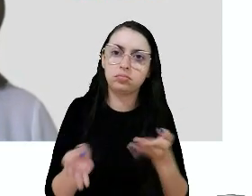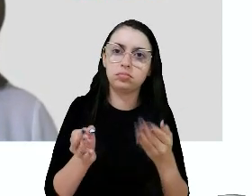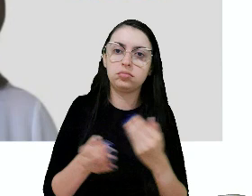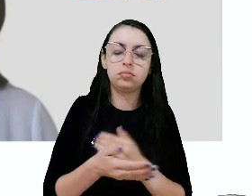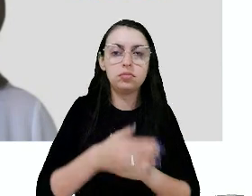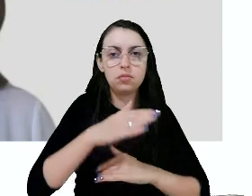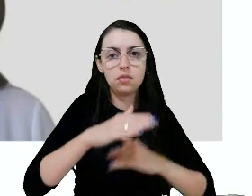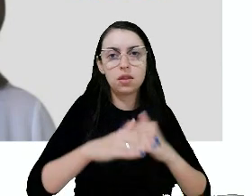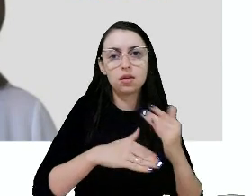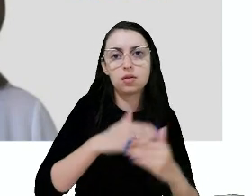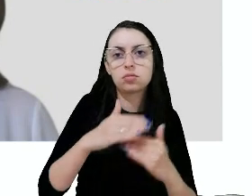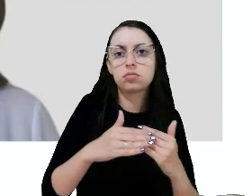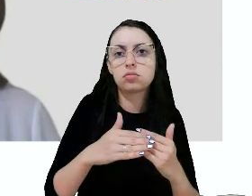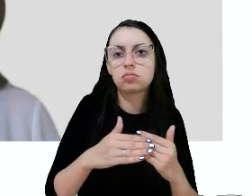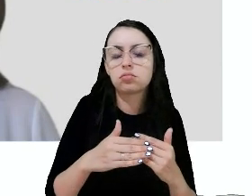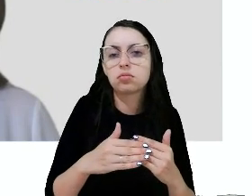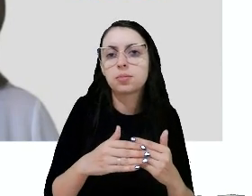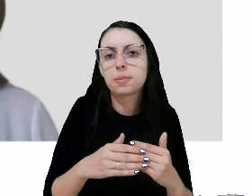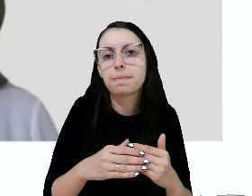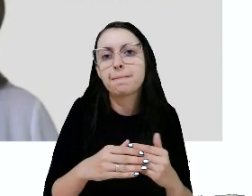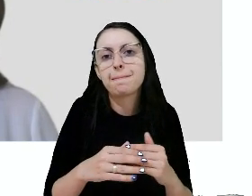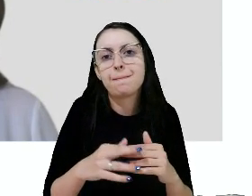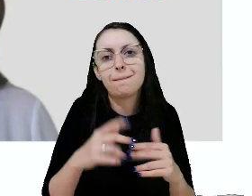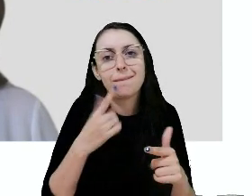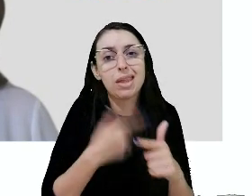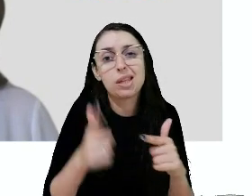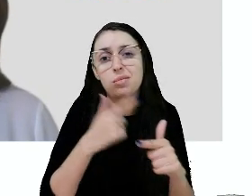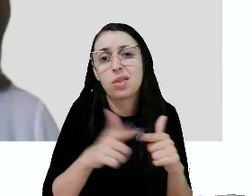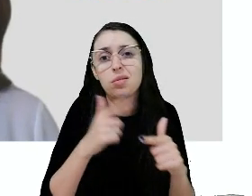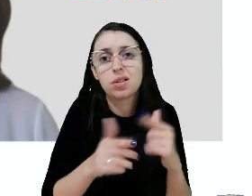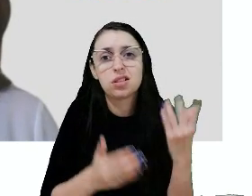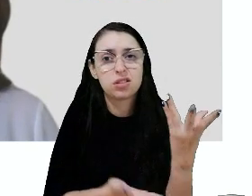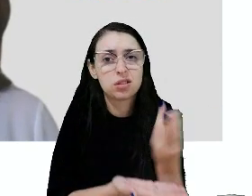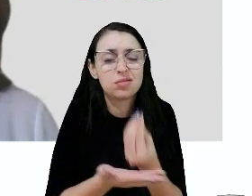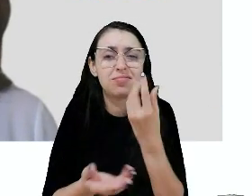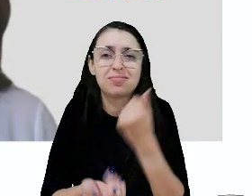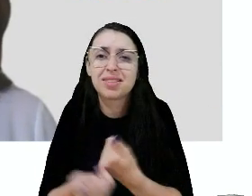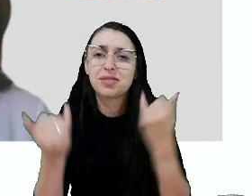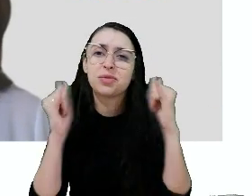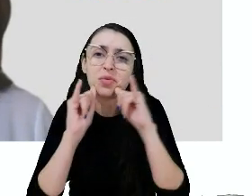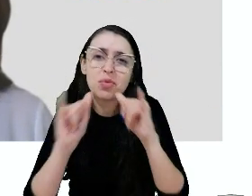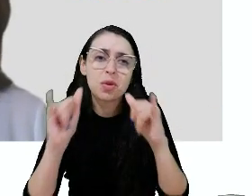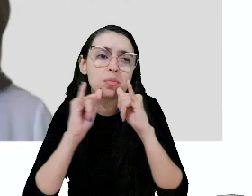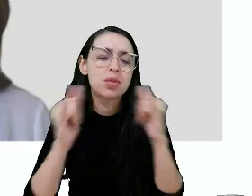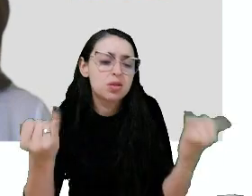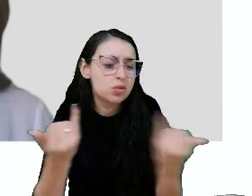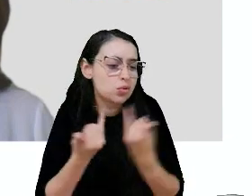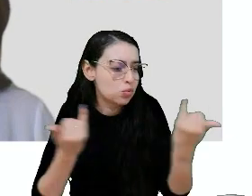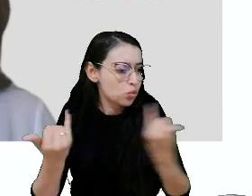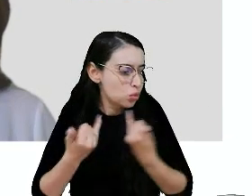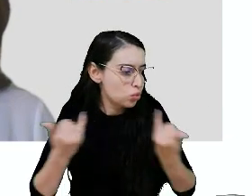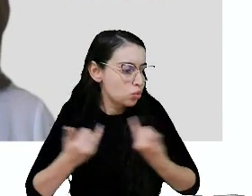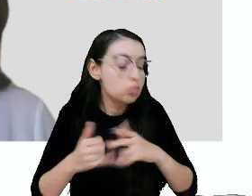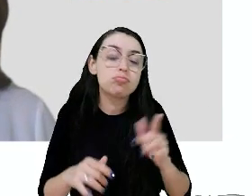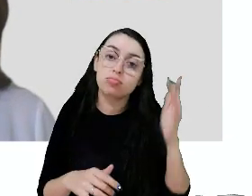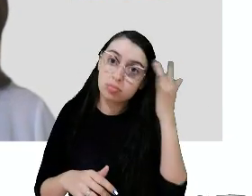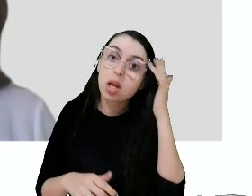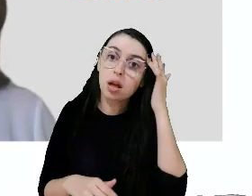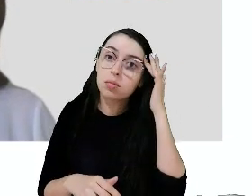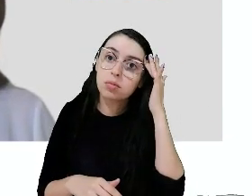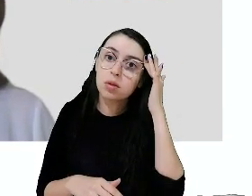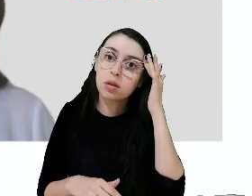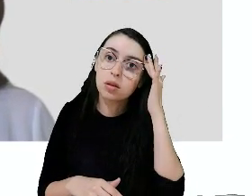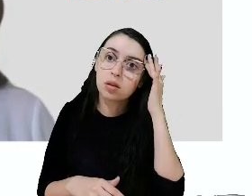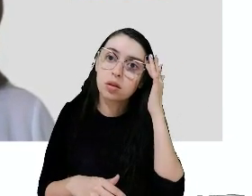momento em que, através dos meios de comunicação, trazendo tantas informações para nós, e a gente